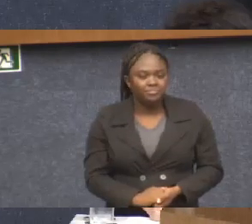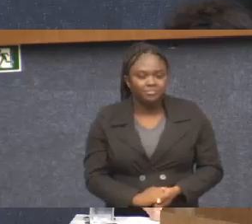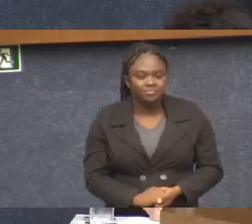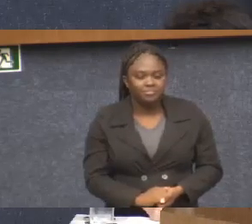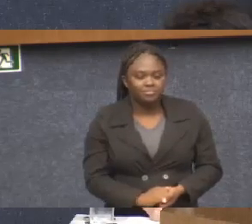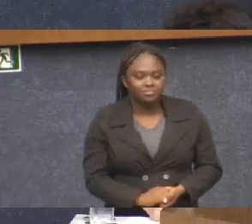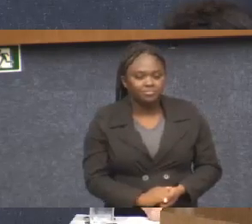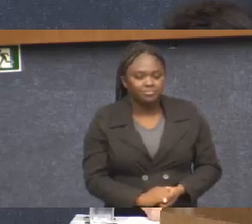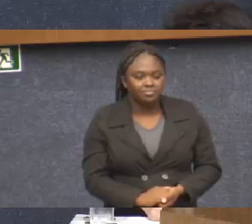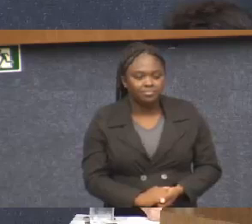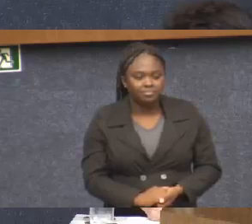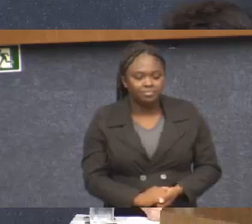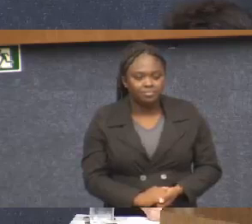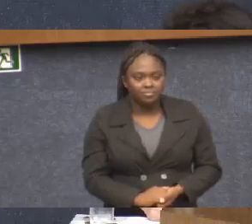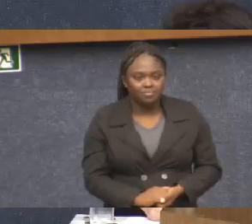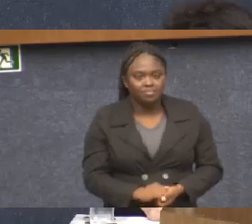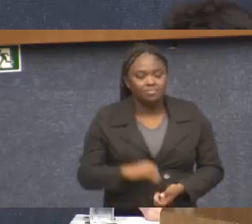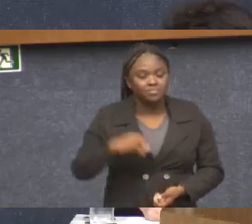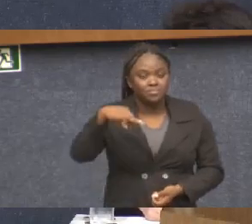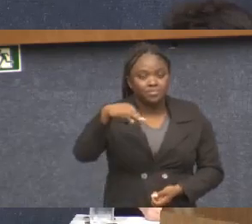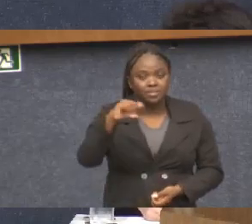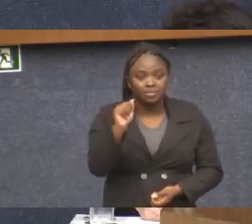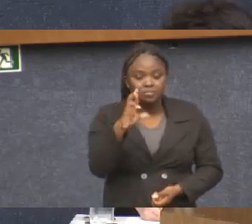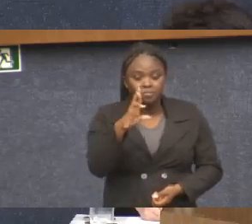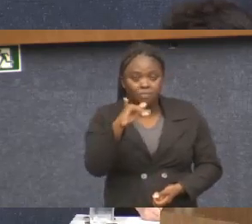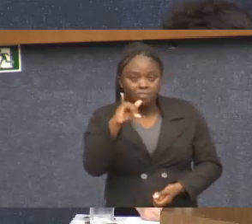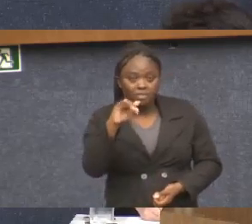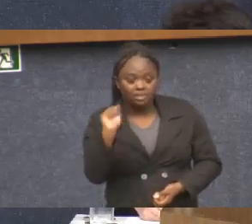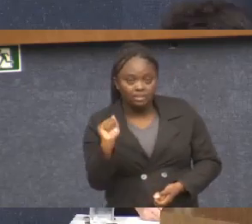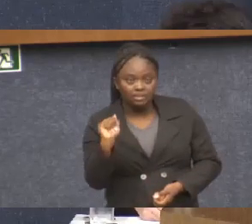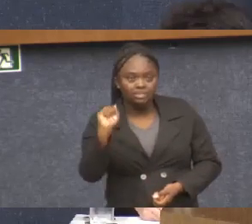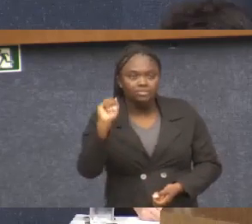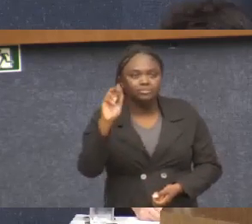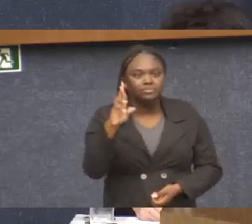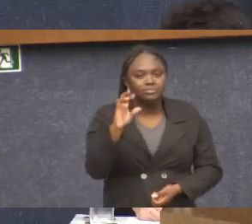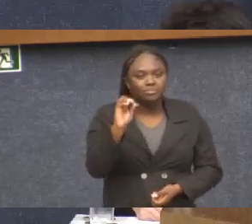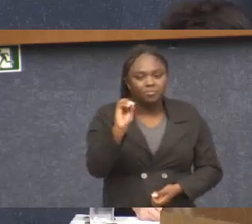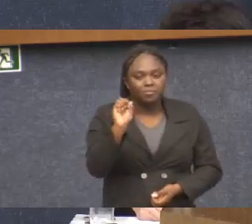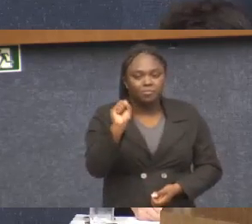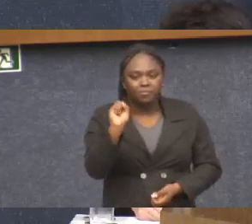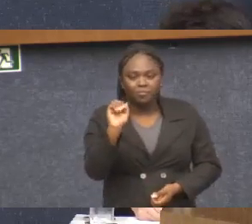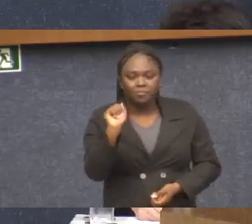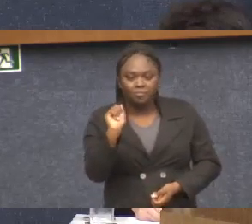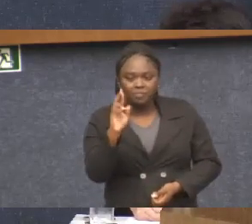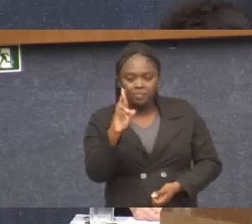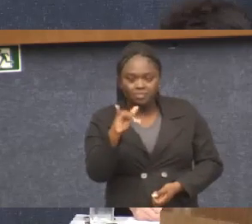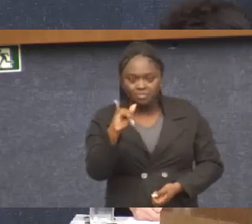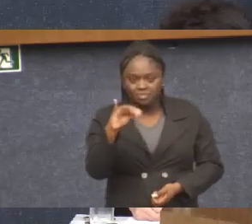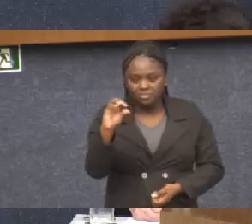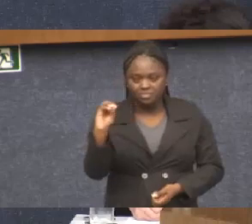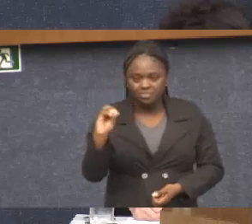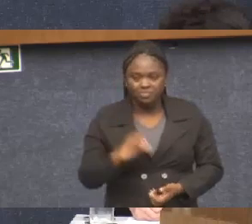É preciso. Maria do Rosário Menezes. Saber viver.